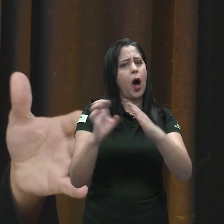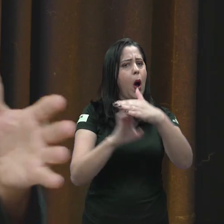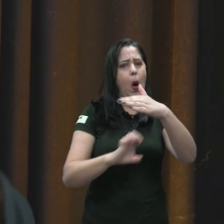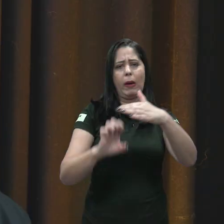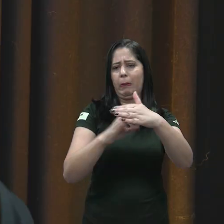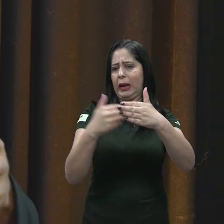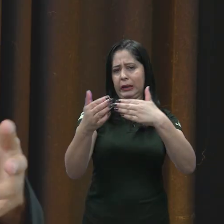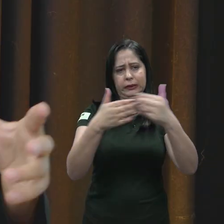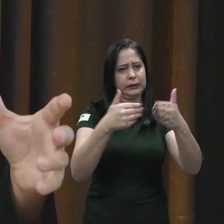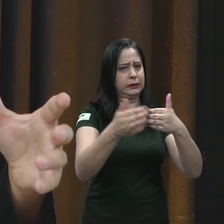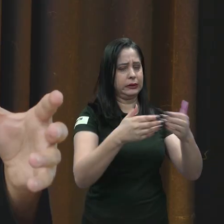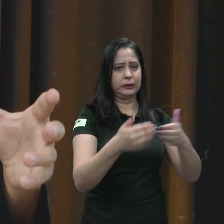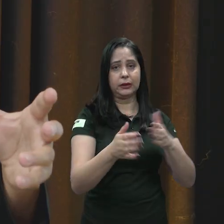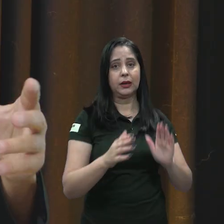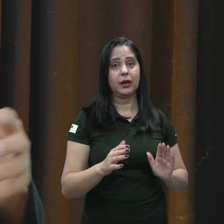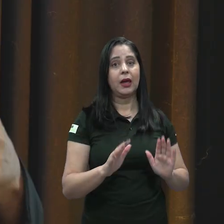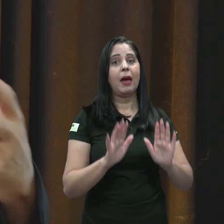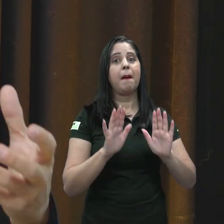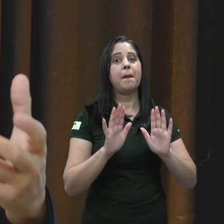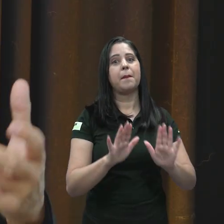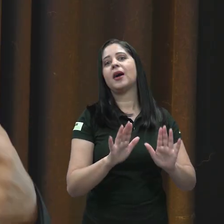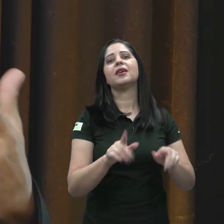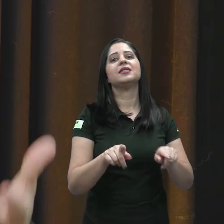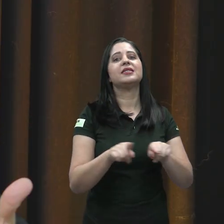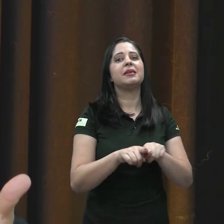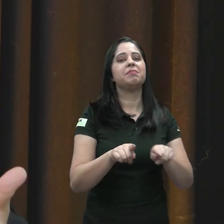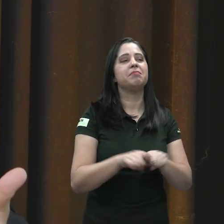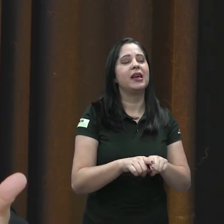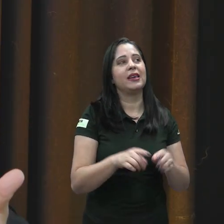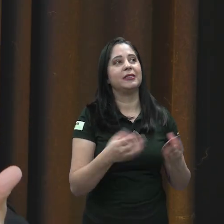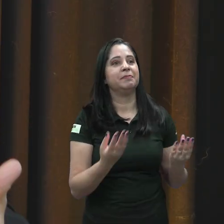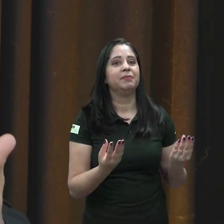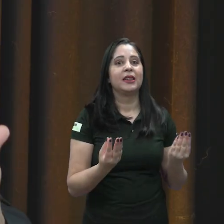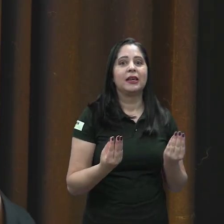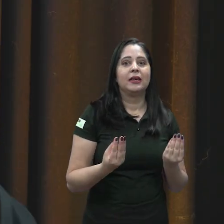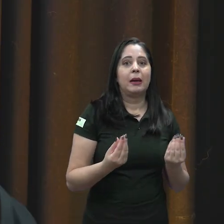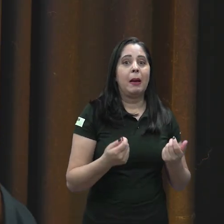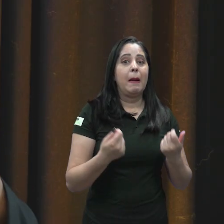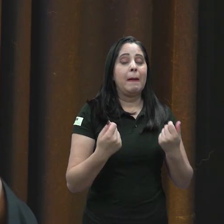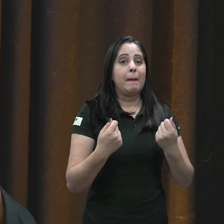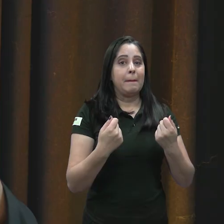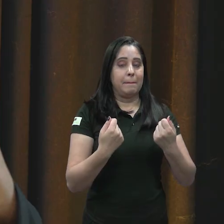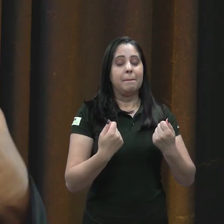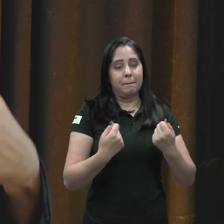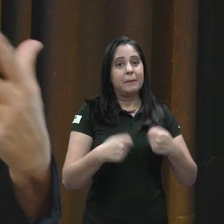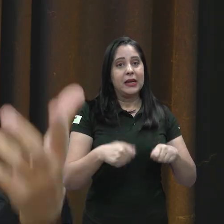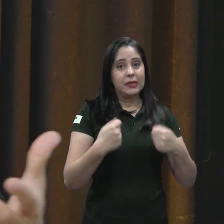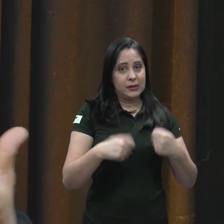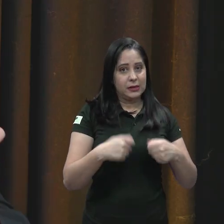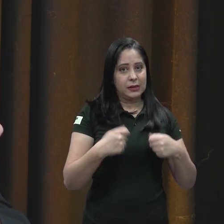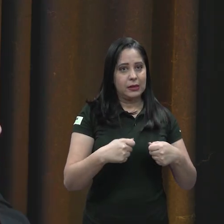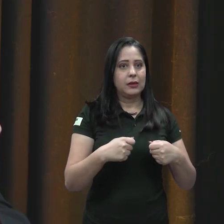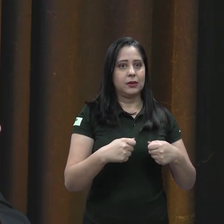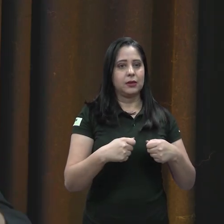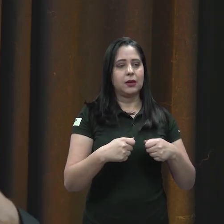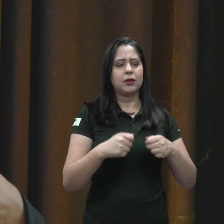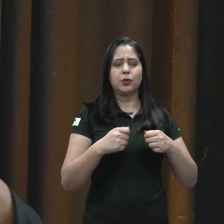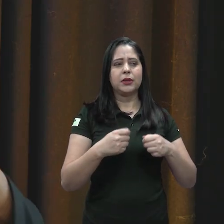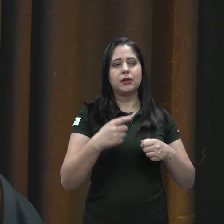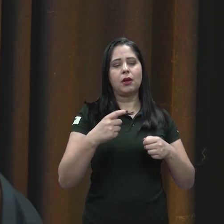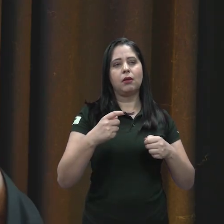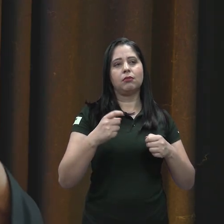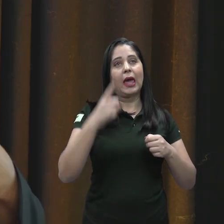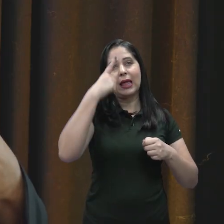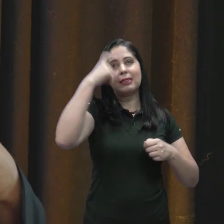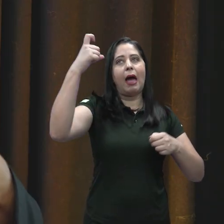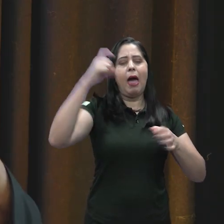E outra, ter menos crivo sobre o que você está criando, porque a gente tem nós somos muito exigentes, né? Então, a